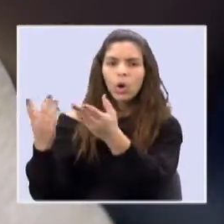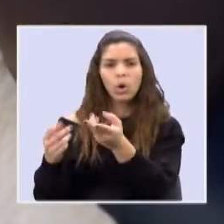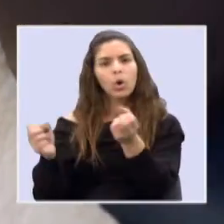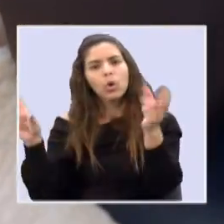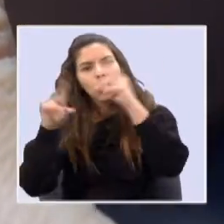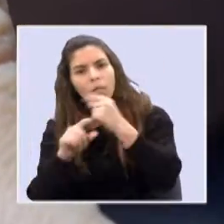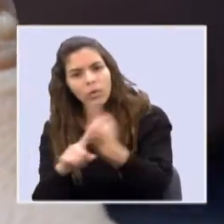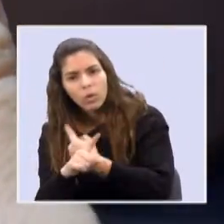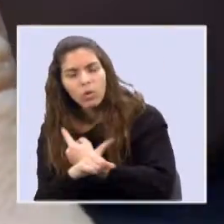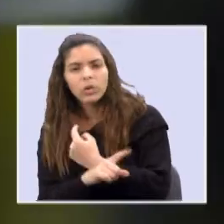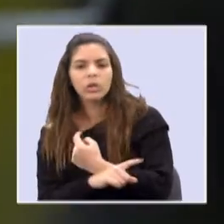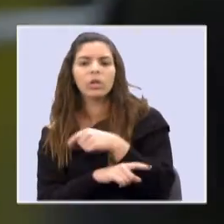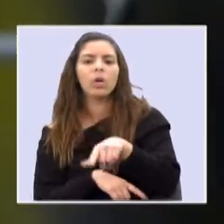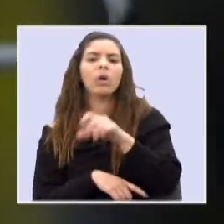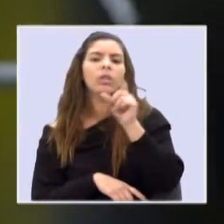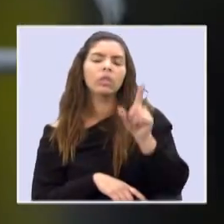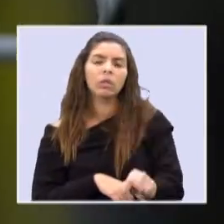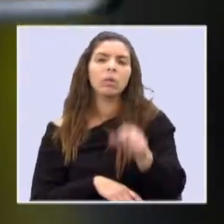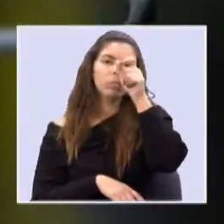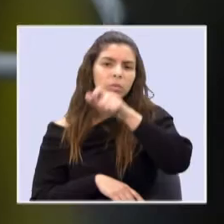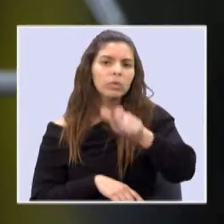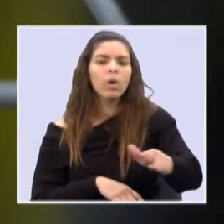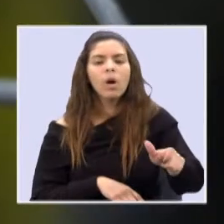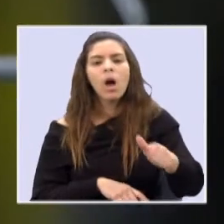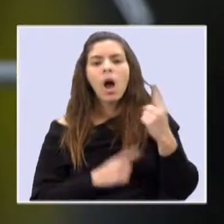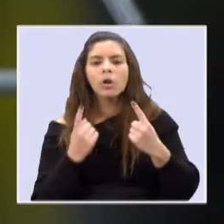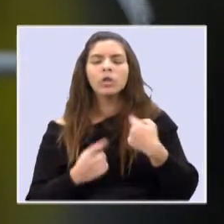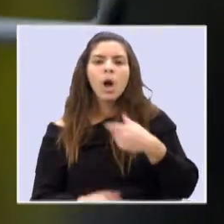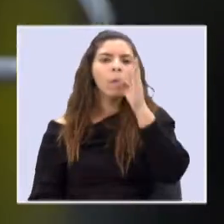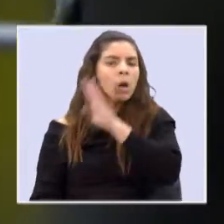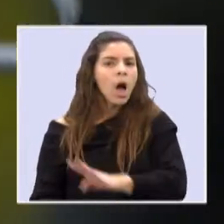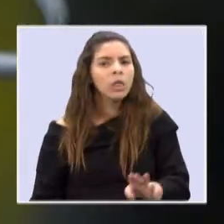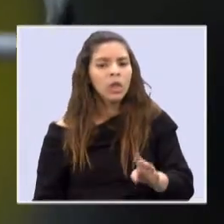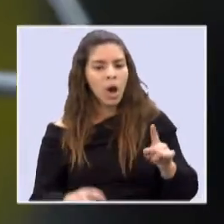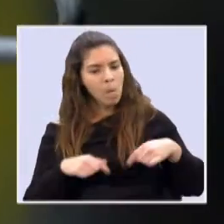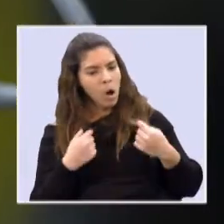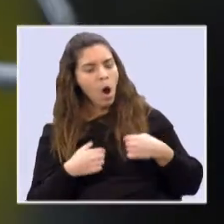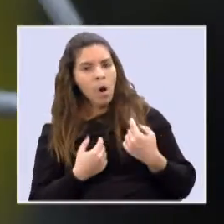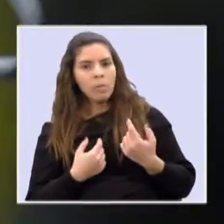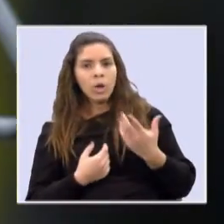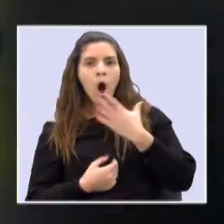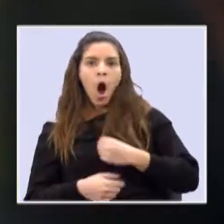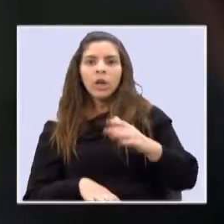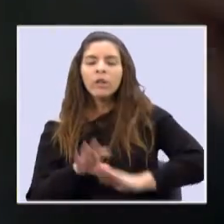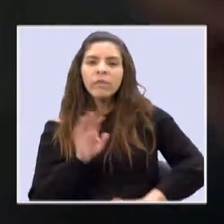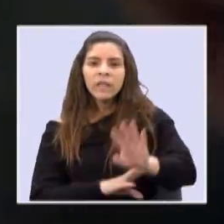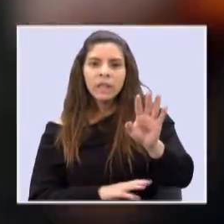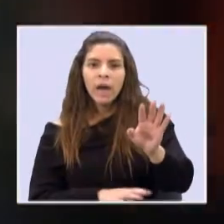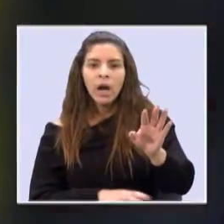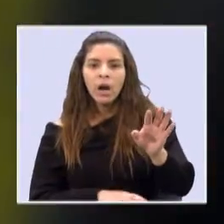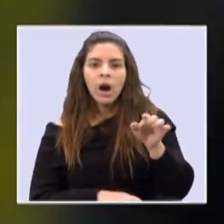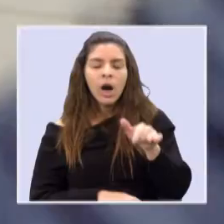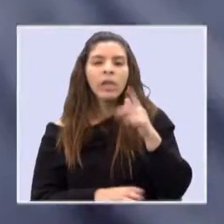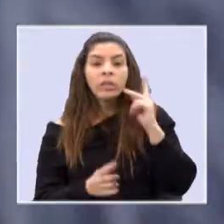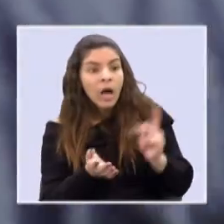pessoal que se dedica a, digamos, a ter uma prática de do-it-yourself, de aprendizagem em